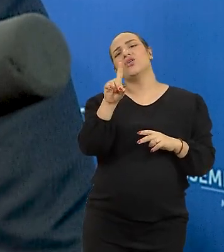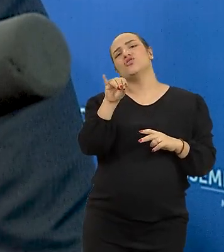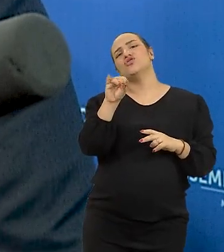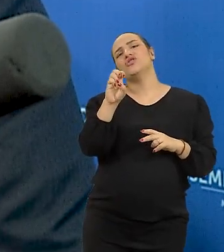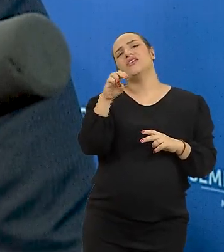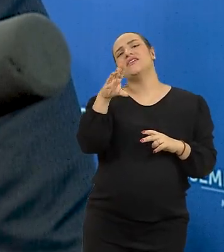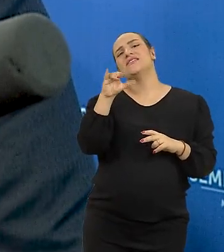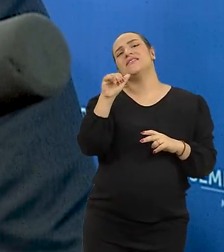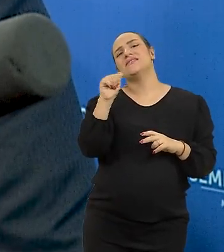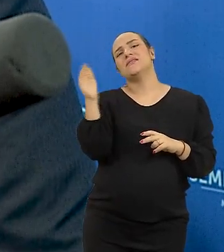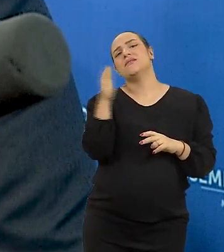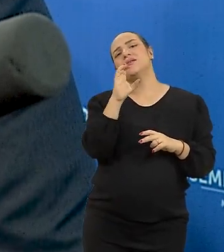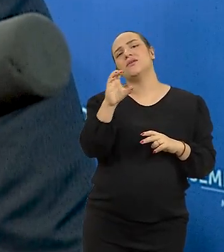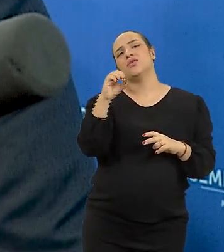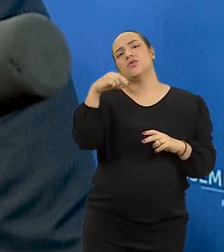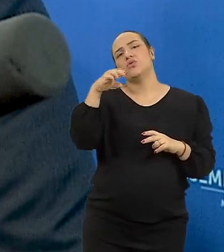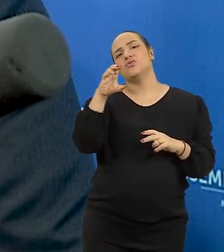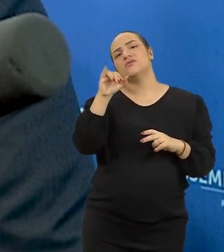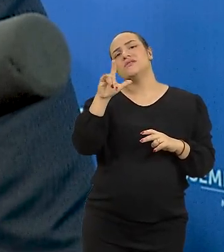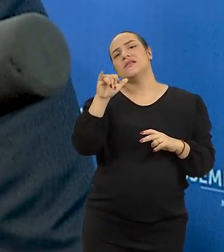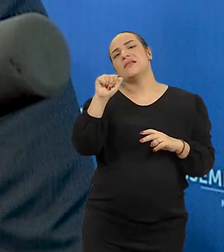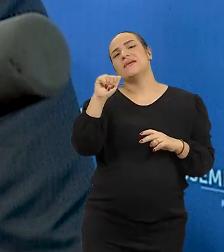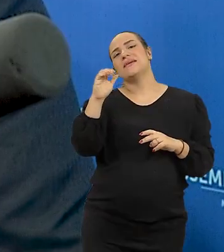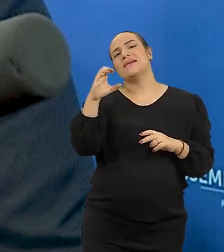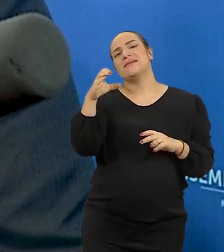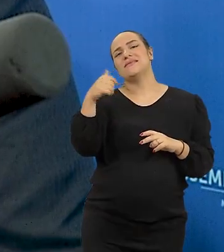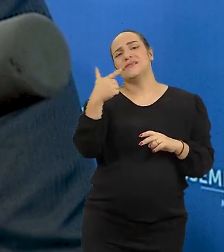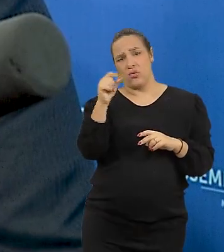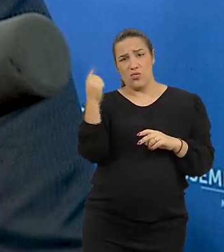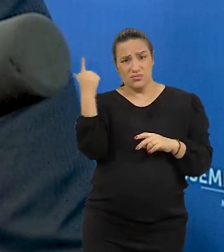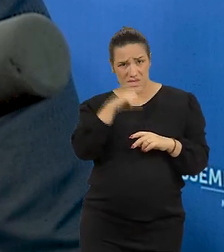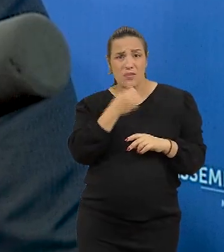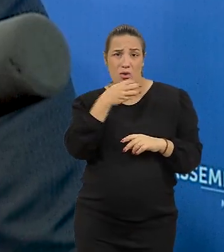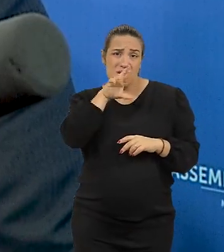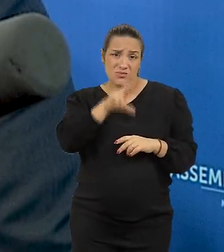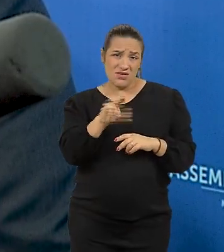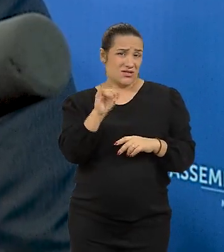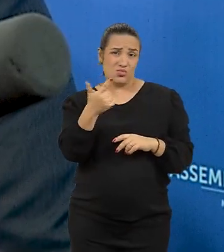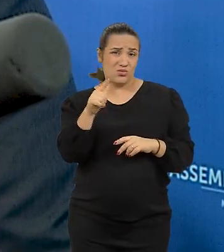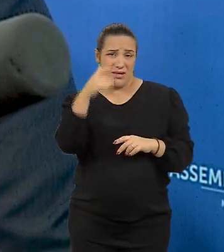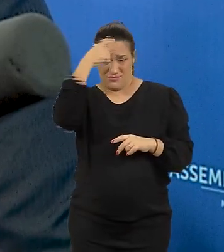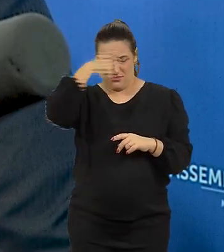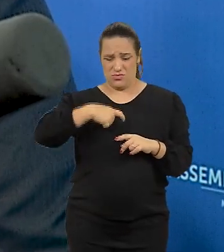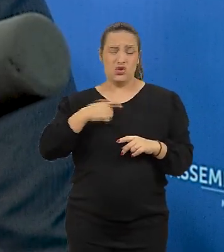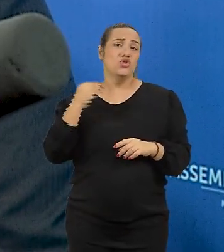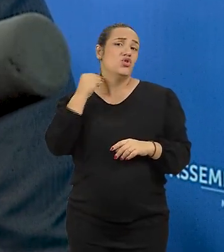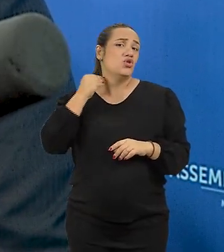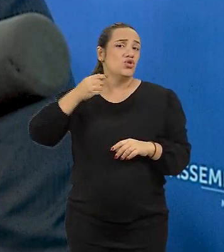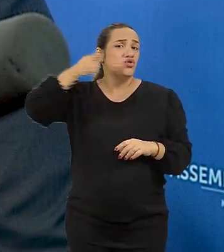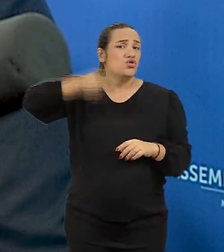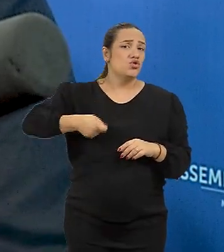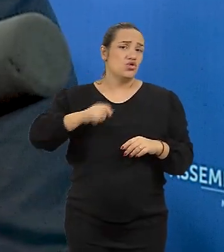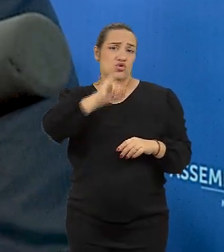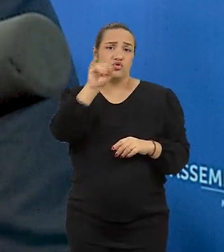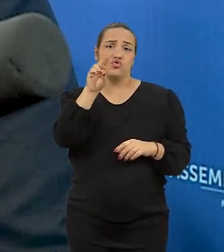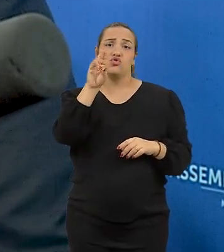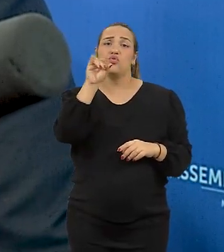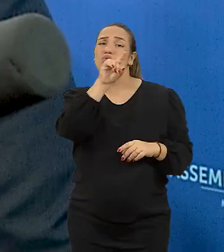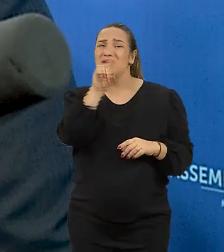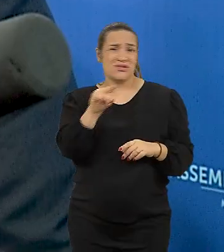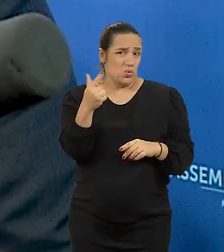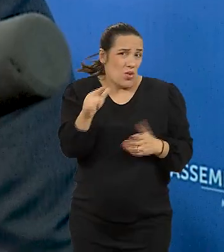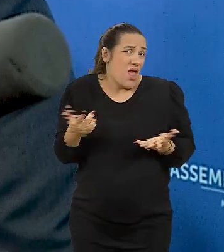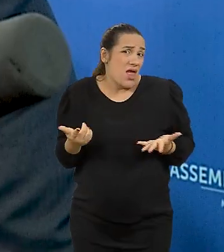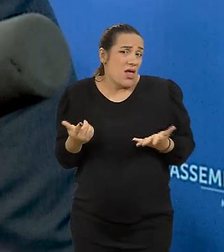audiência de conciliação, principalmente sem a presença de um magistrado, de um juiz, para dar uma orientação segura